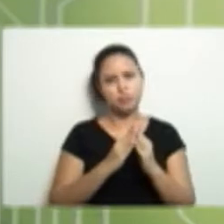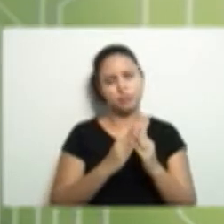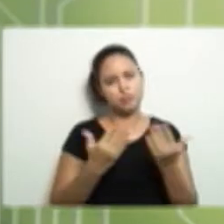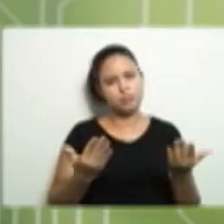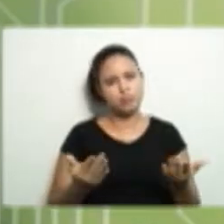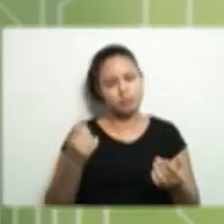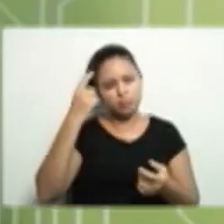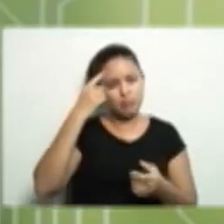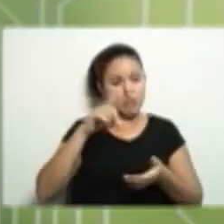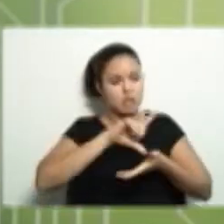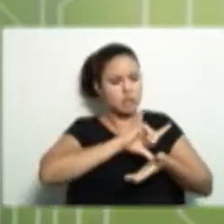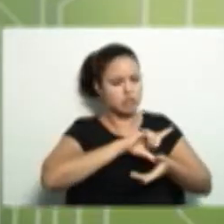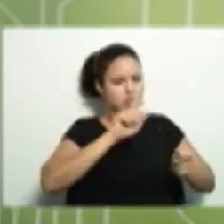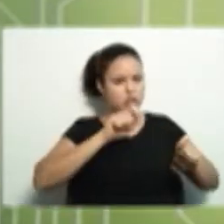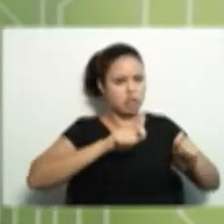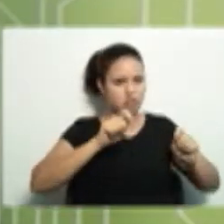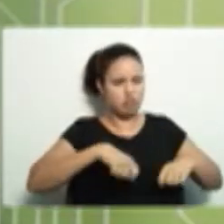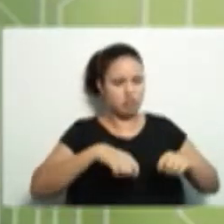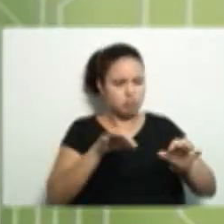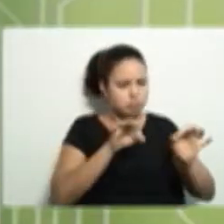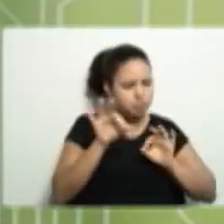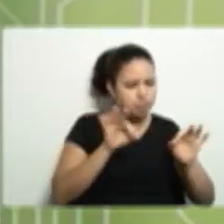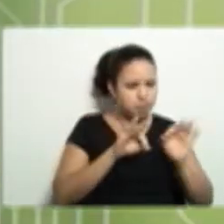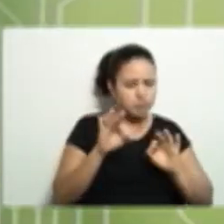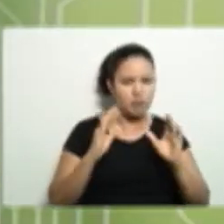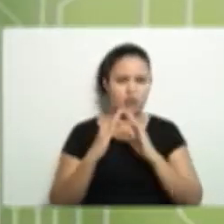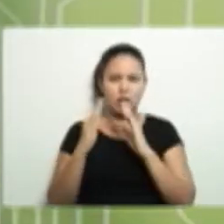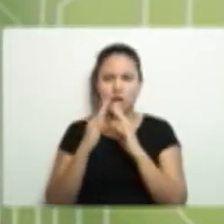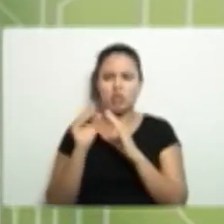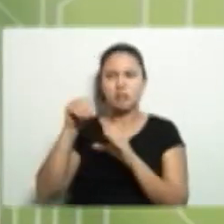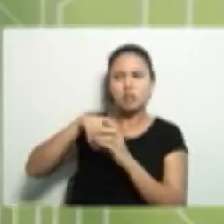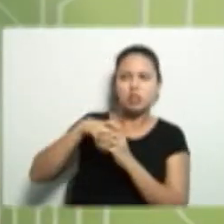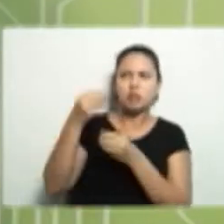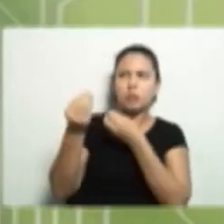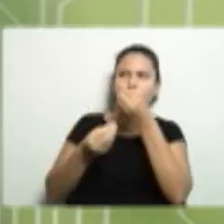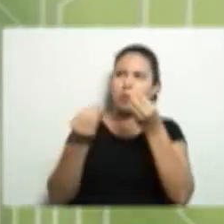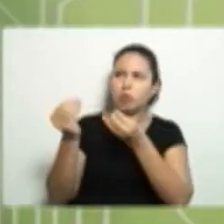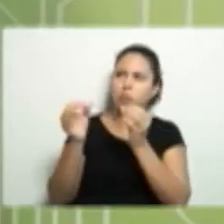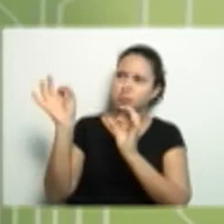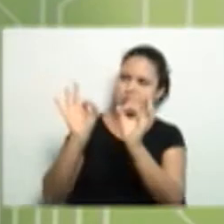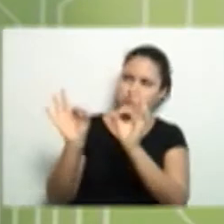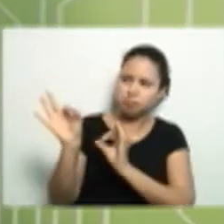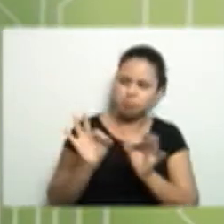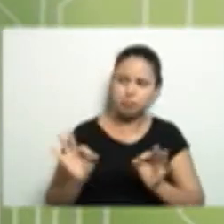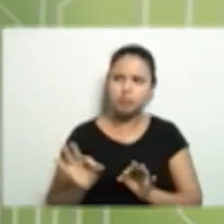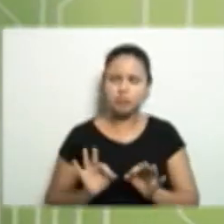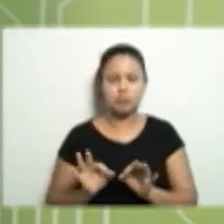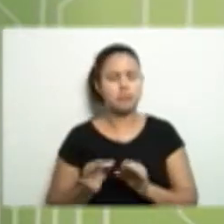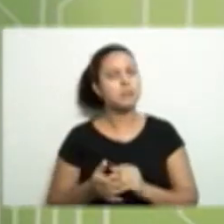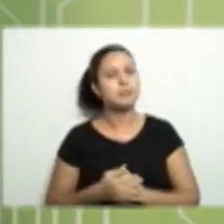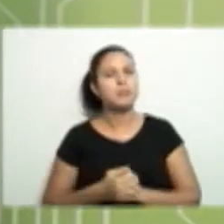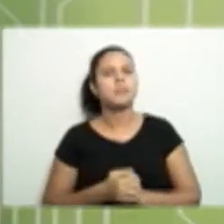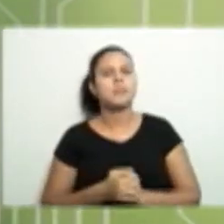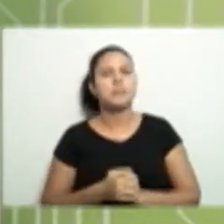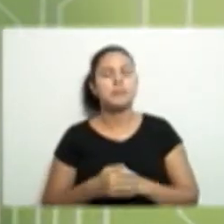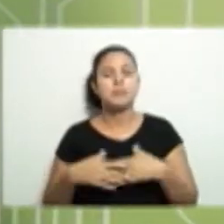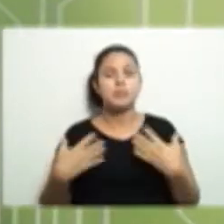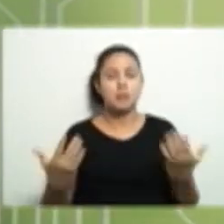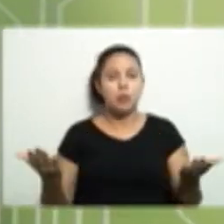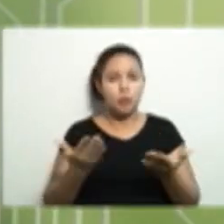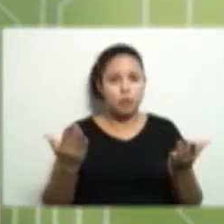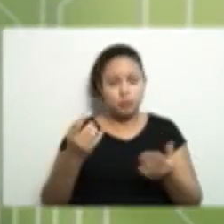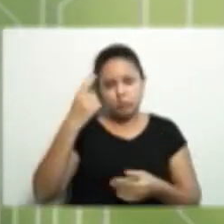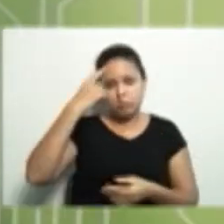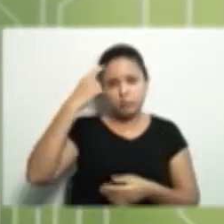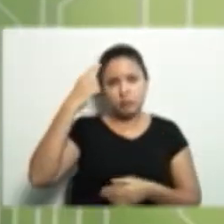ser planejados, tudo isso são diferentes estratégias de modernização. A ideia aqui sempre é ser mais produtivo no sentido de